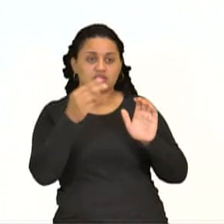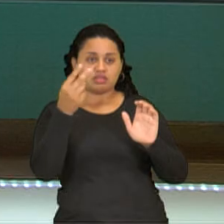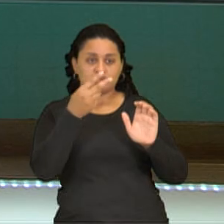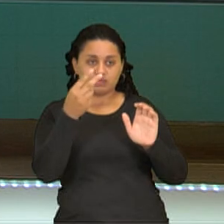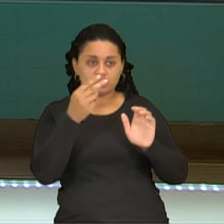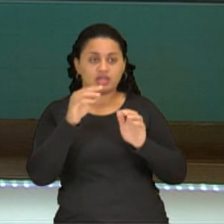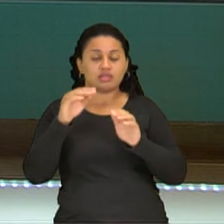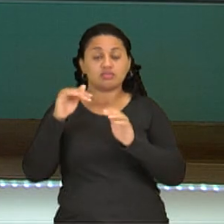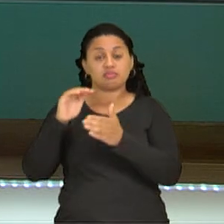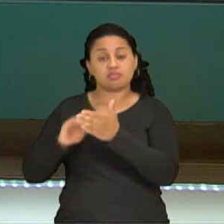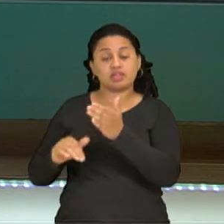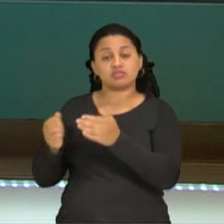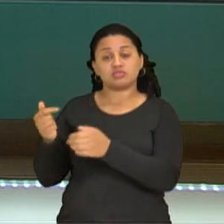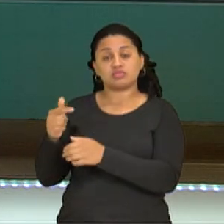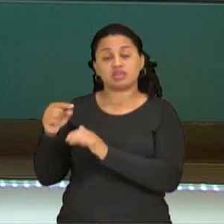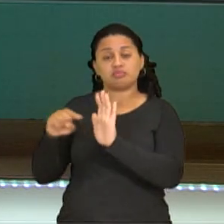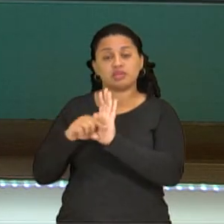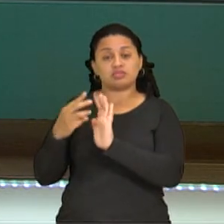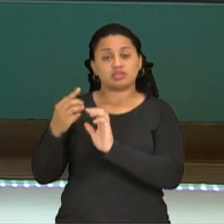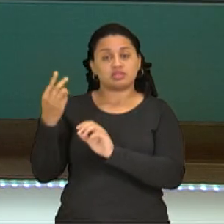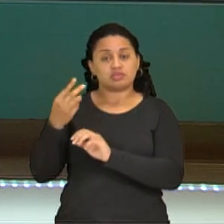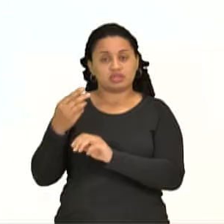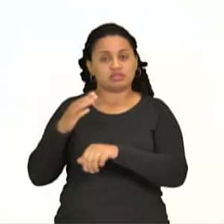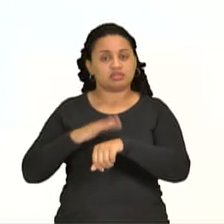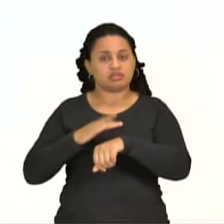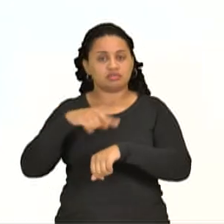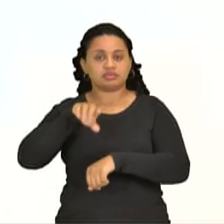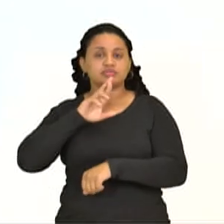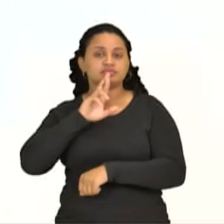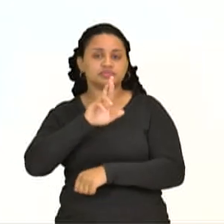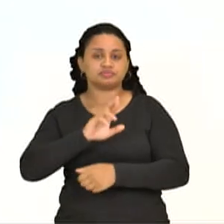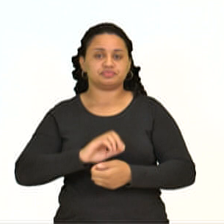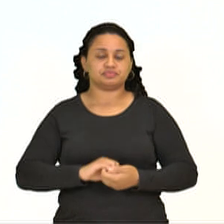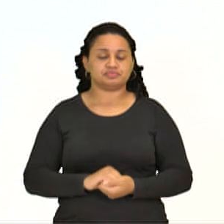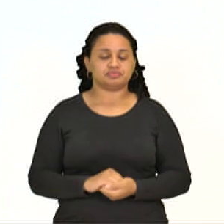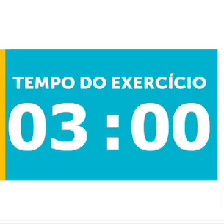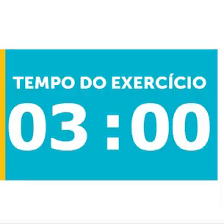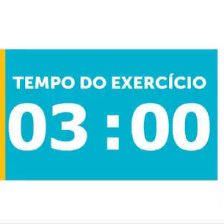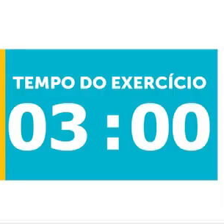quadrado. Por quê? Tempinho para vocês fazerem.